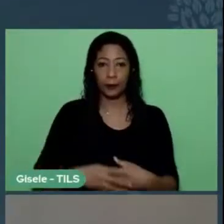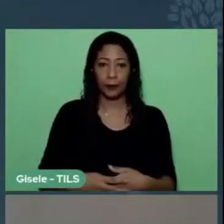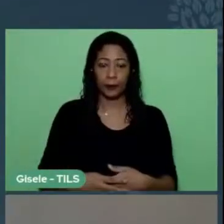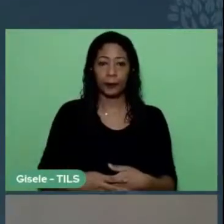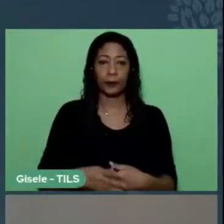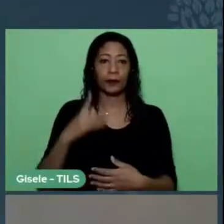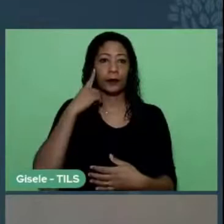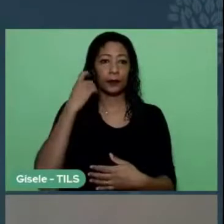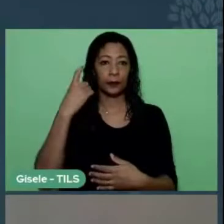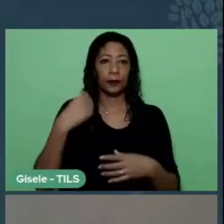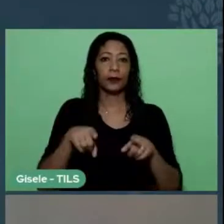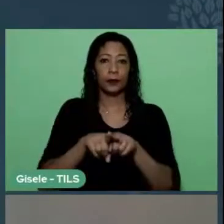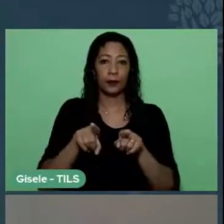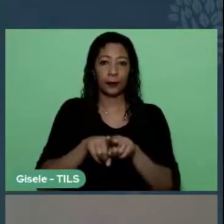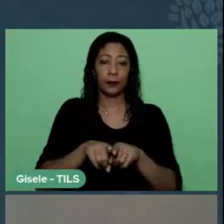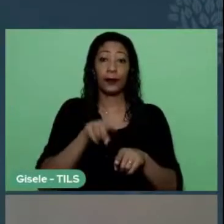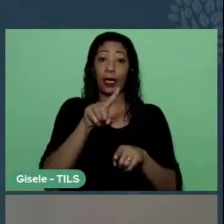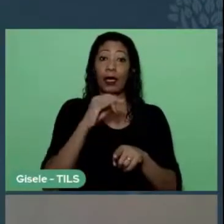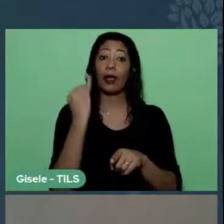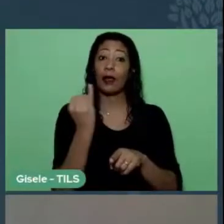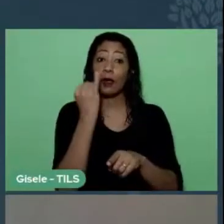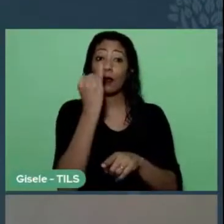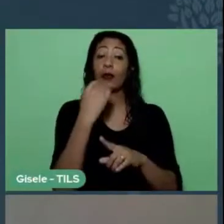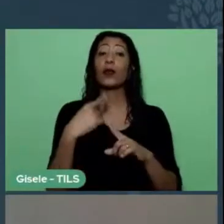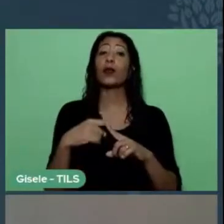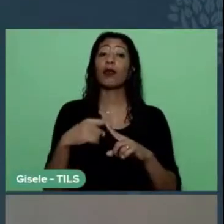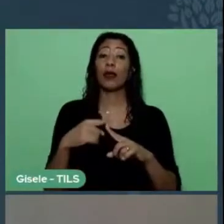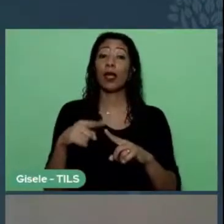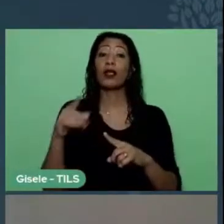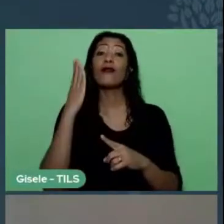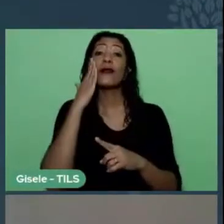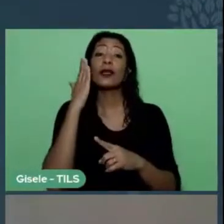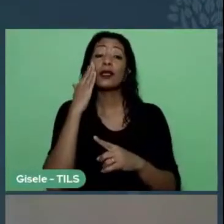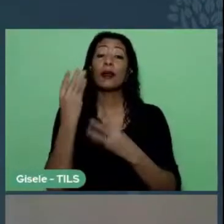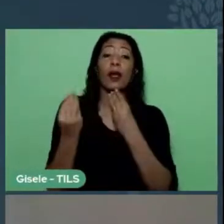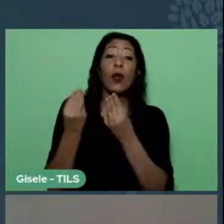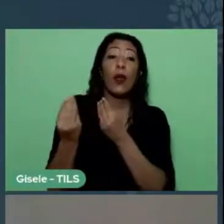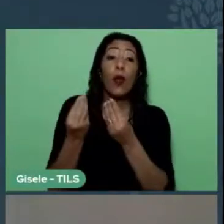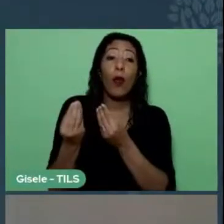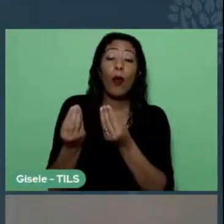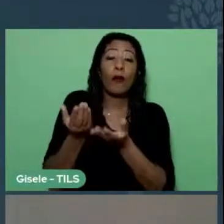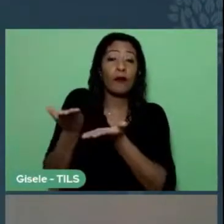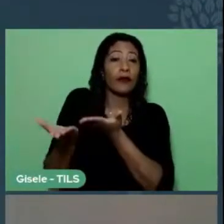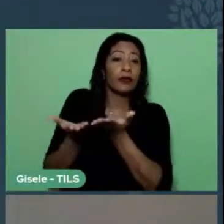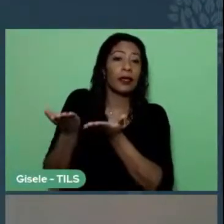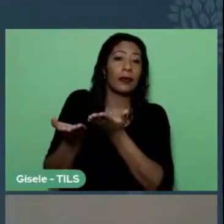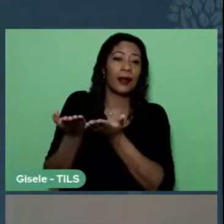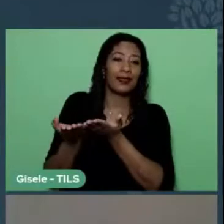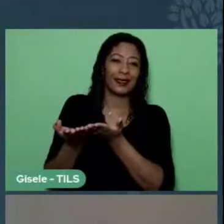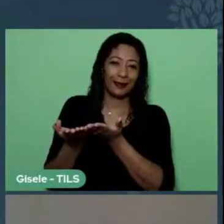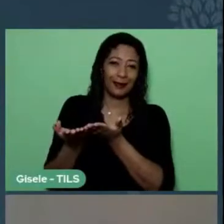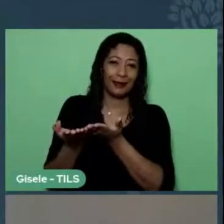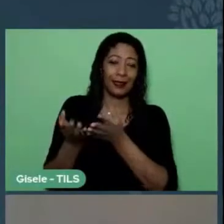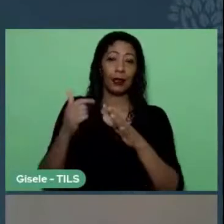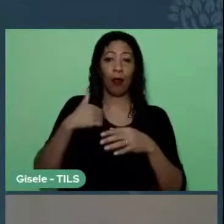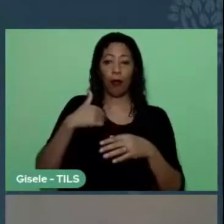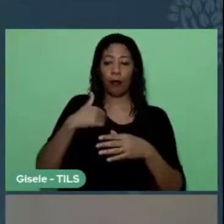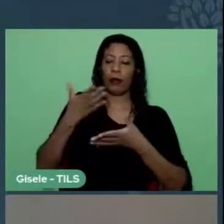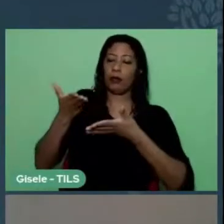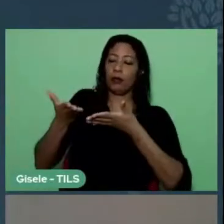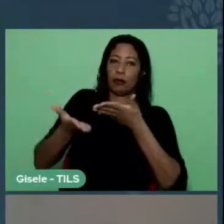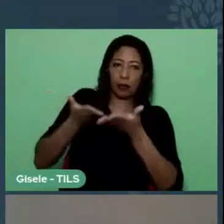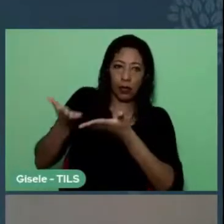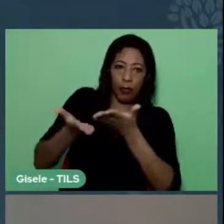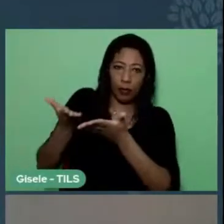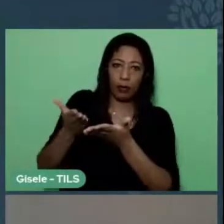Isso é importante porque isso que vai determinar como vai ser feito o nosso manejo nos pacientes. Para eu tratar essa inflamação,